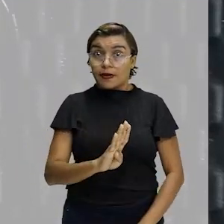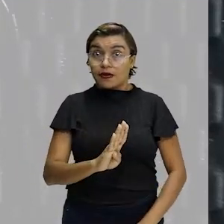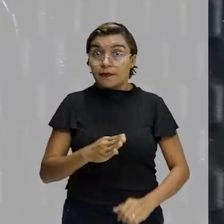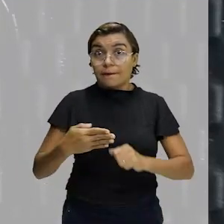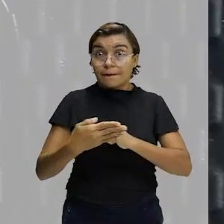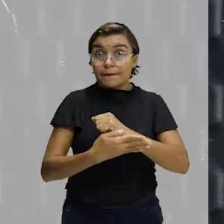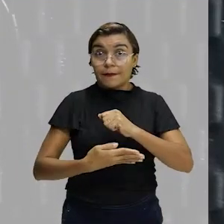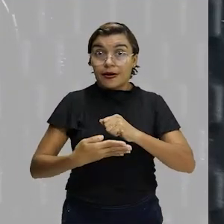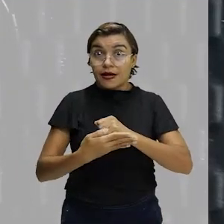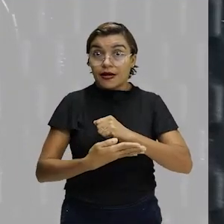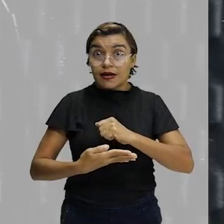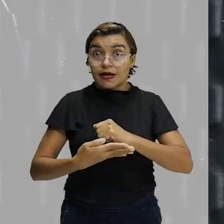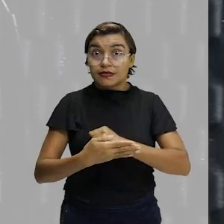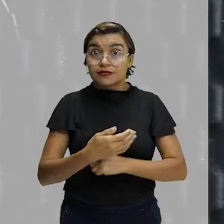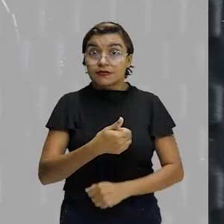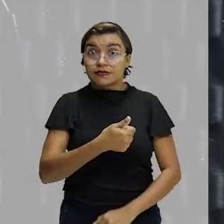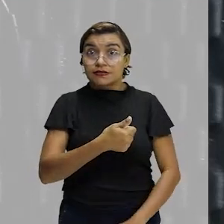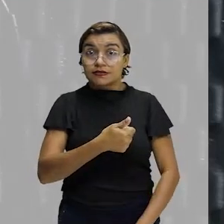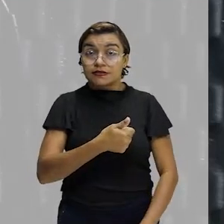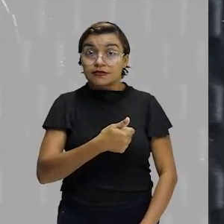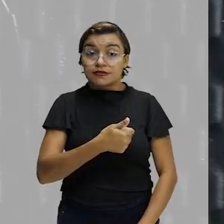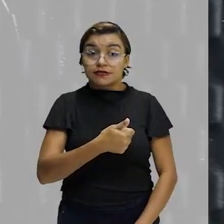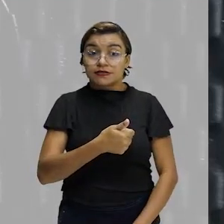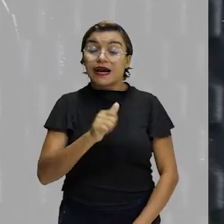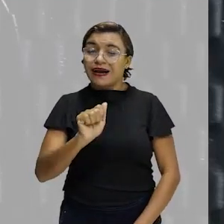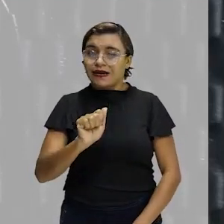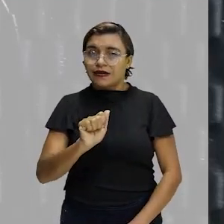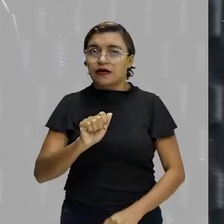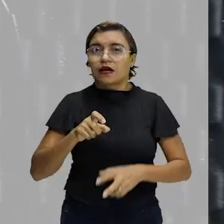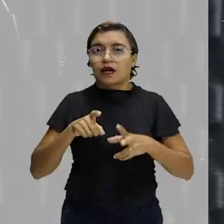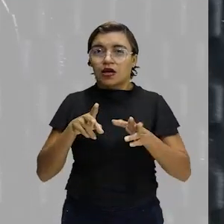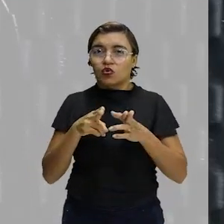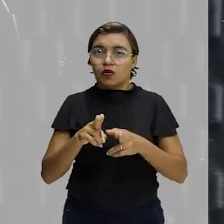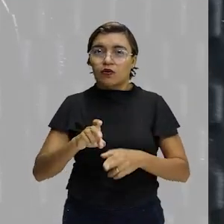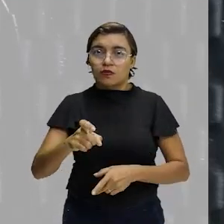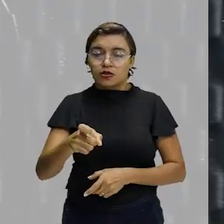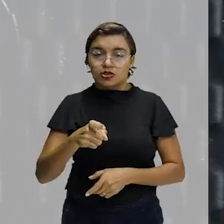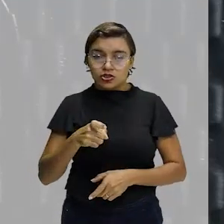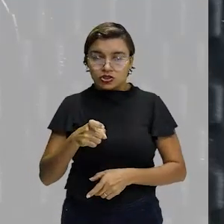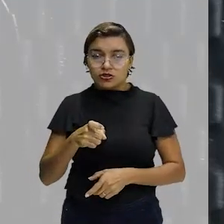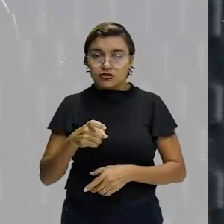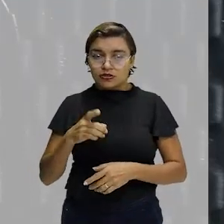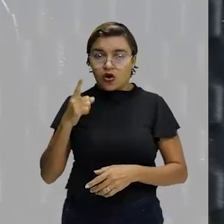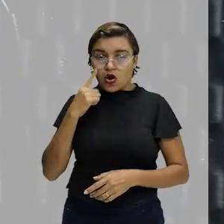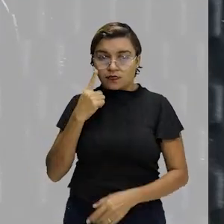isso é verdade porque o A elevado a x corresponde ao b,